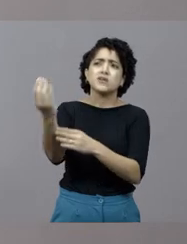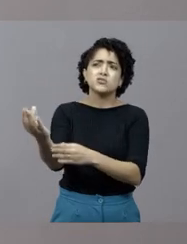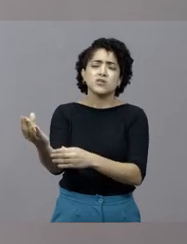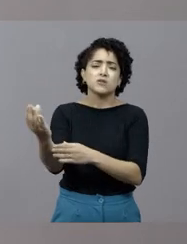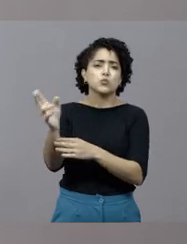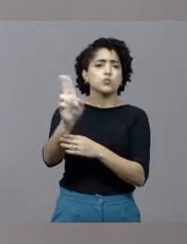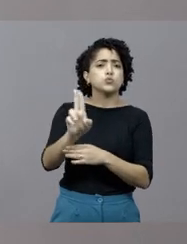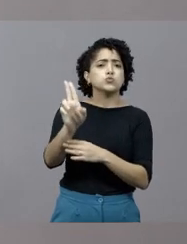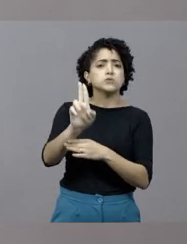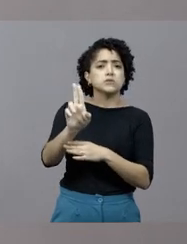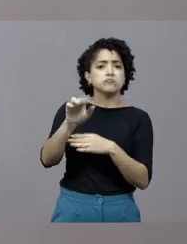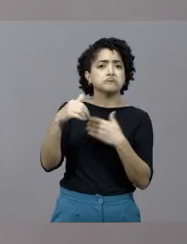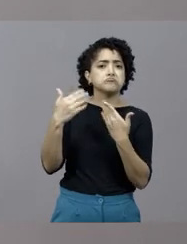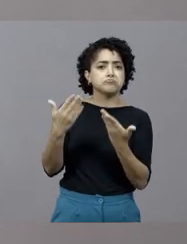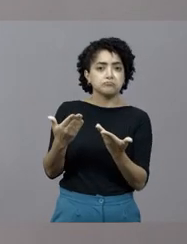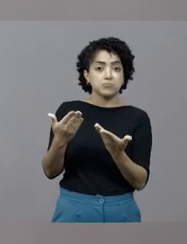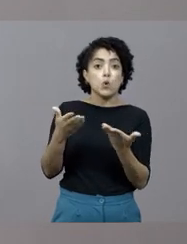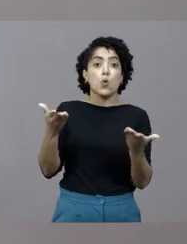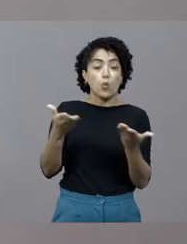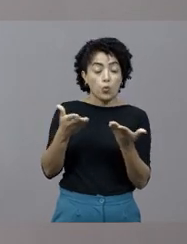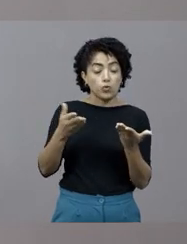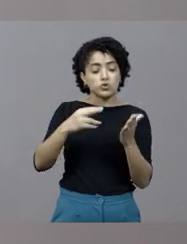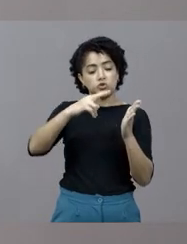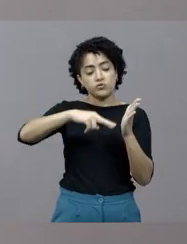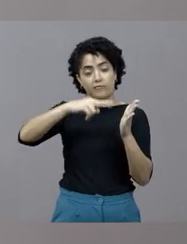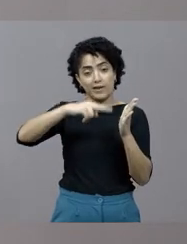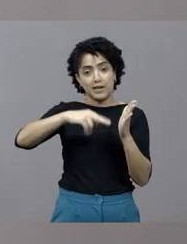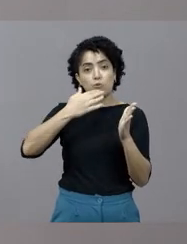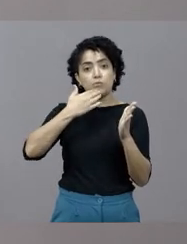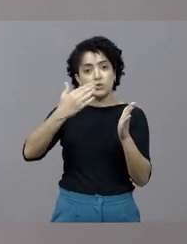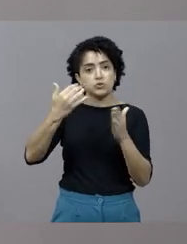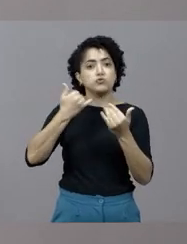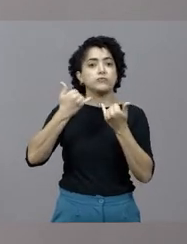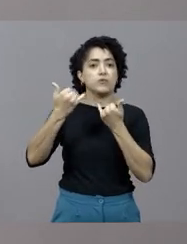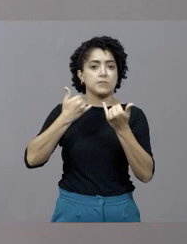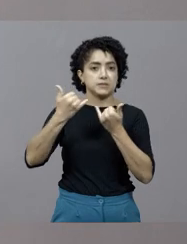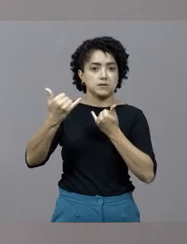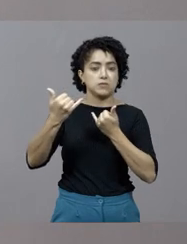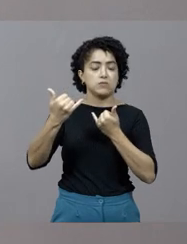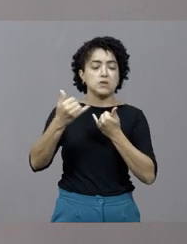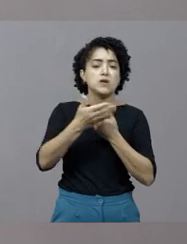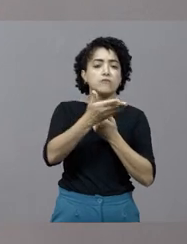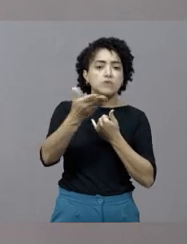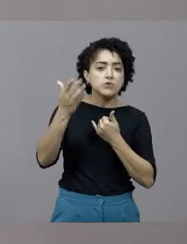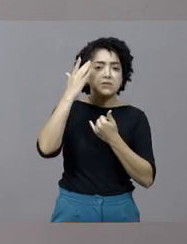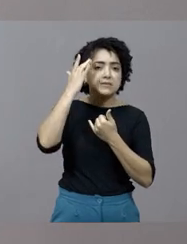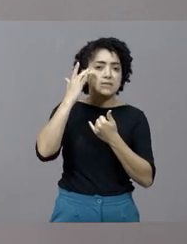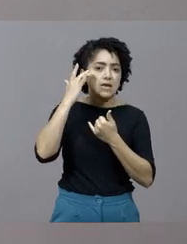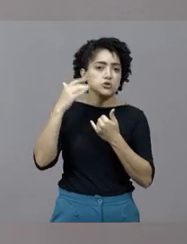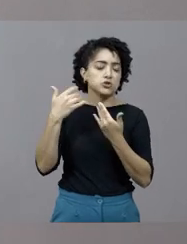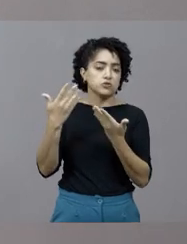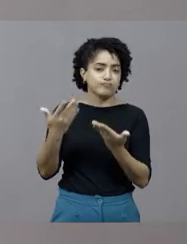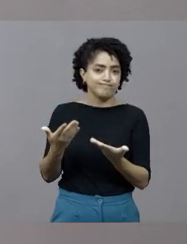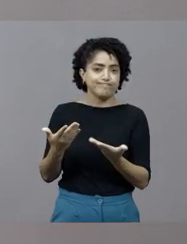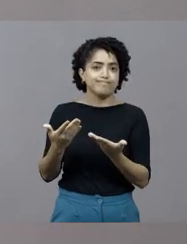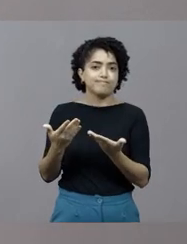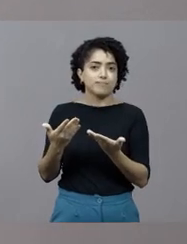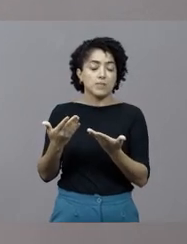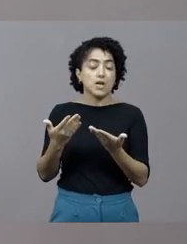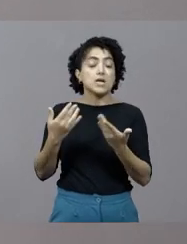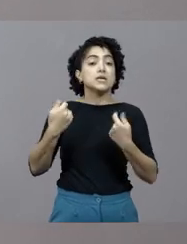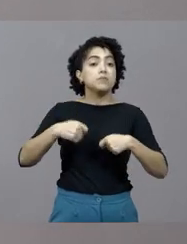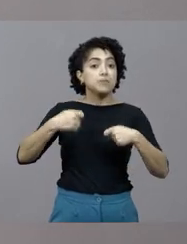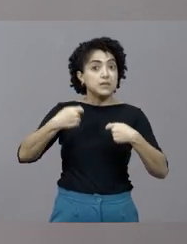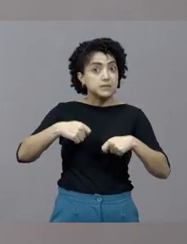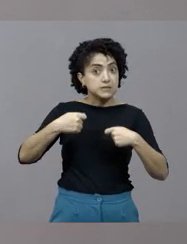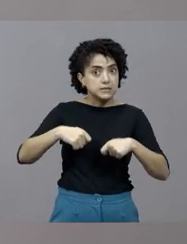questionei a secretaria. Hoje nós vamos ler aqui o pedido de informação. Eu quero entender. Os senhores não acham que esse é um caso que deve